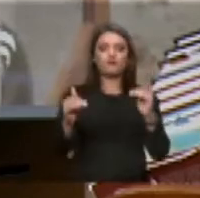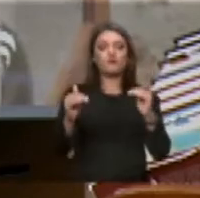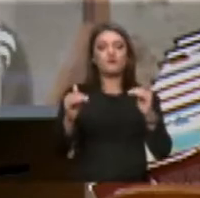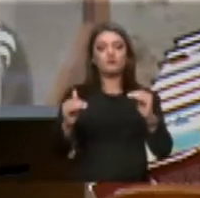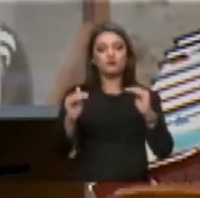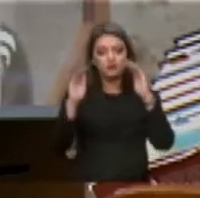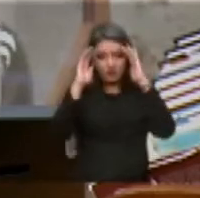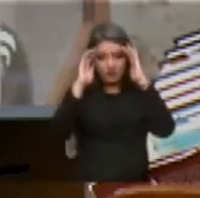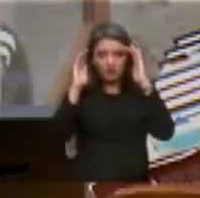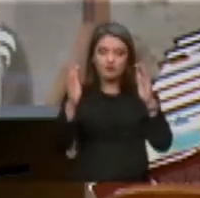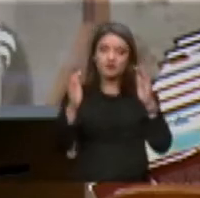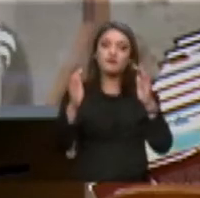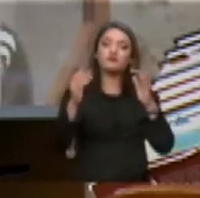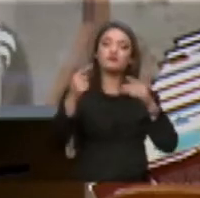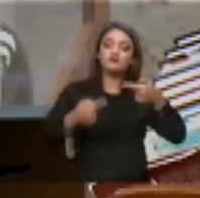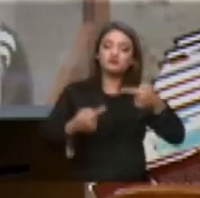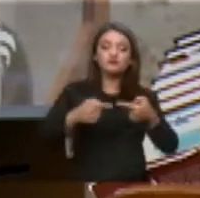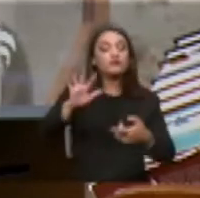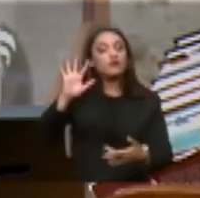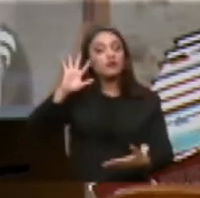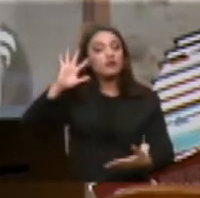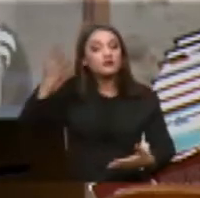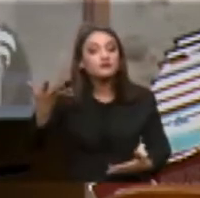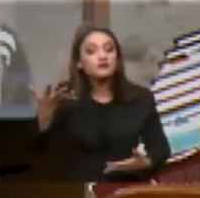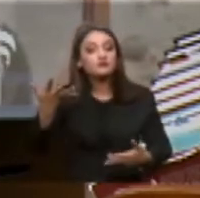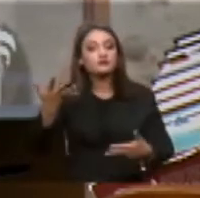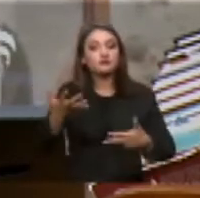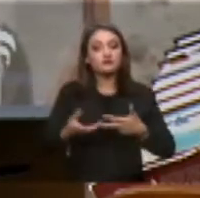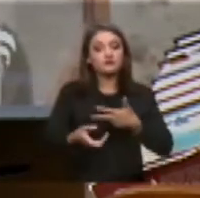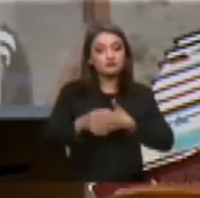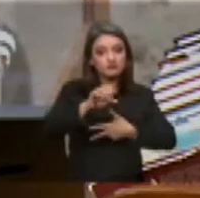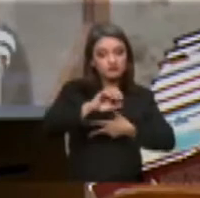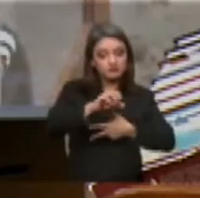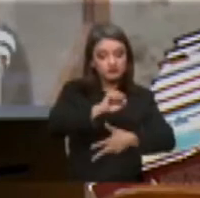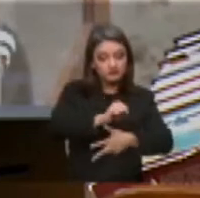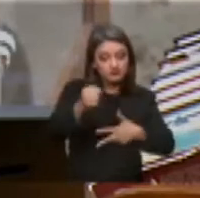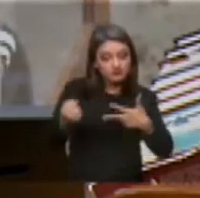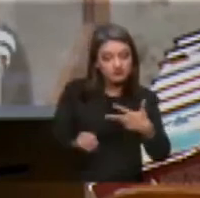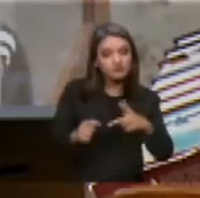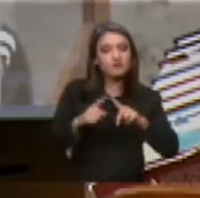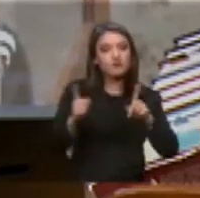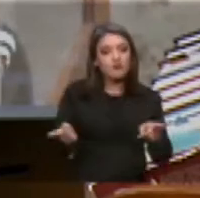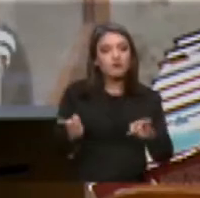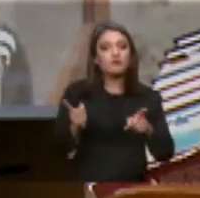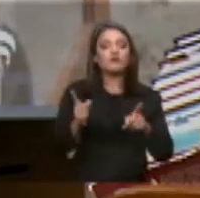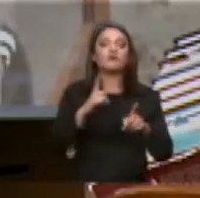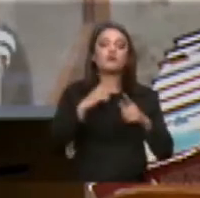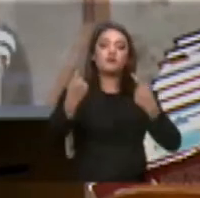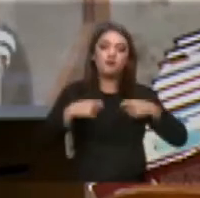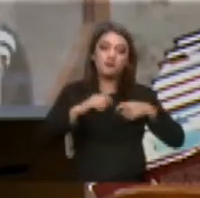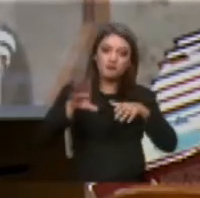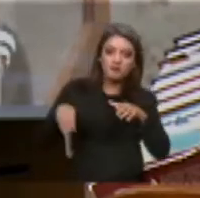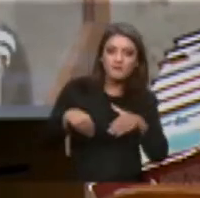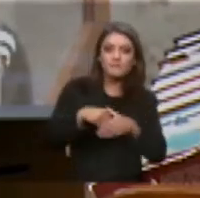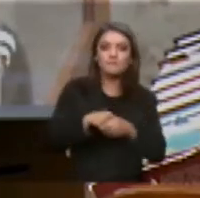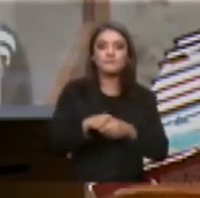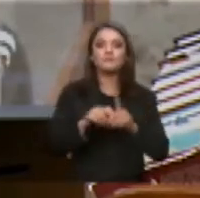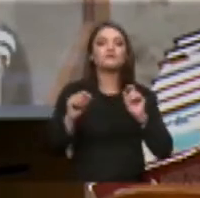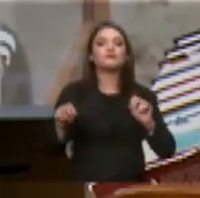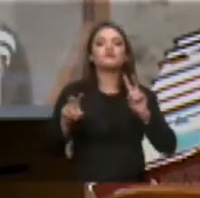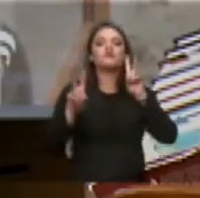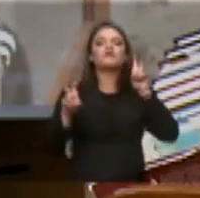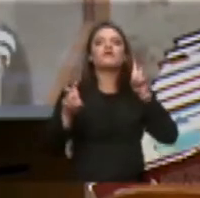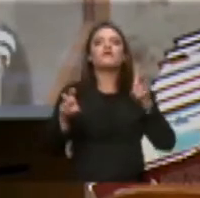da instância constitucionalmente competente, desde que a política se situe dentro da, abro aspas, com zona